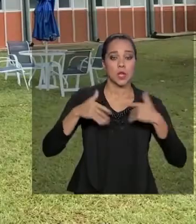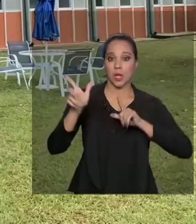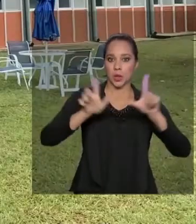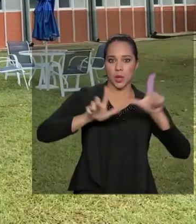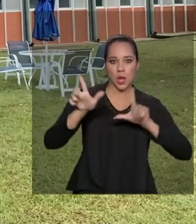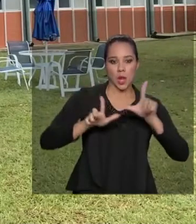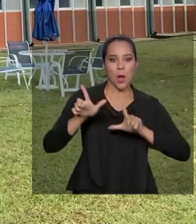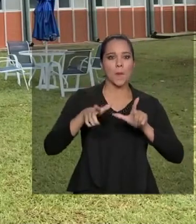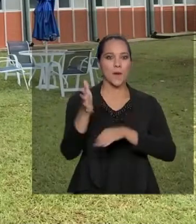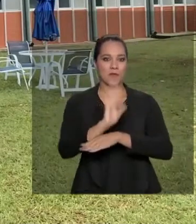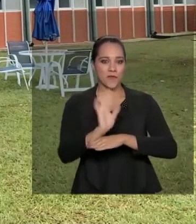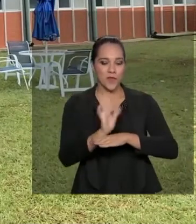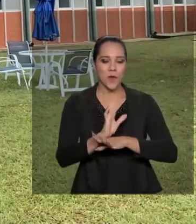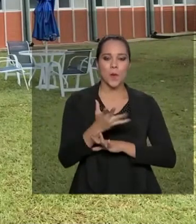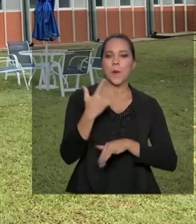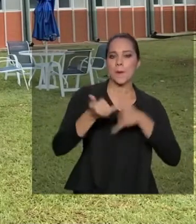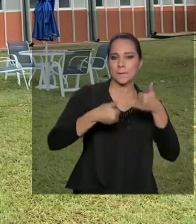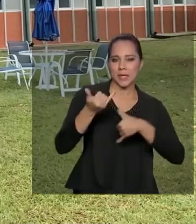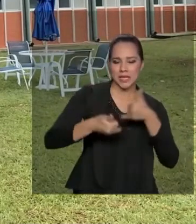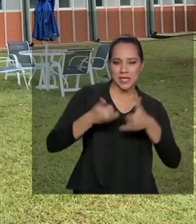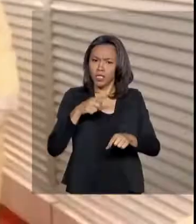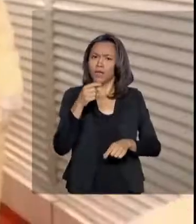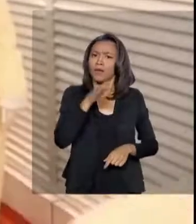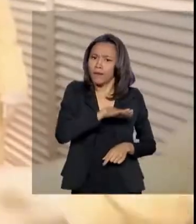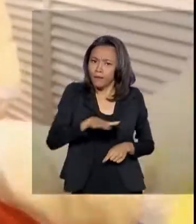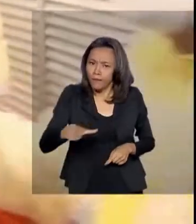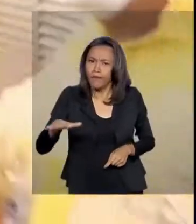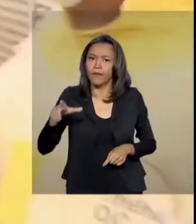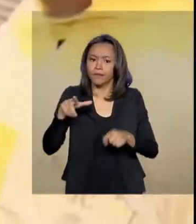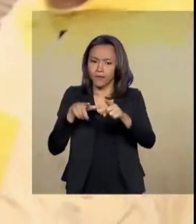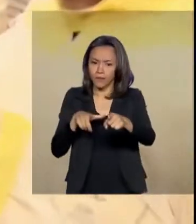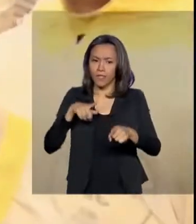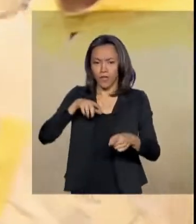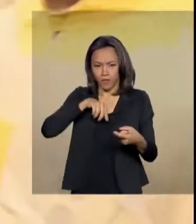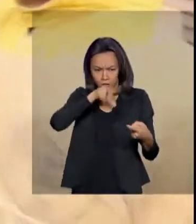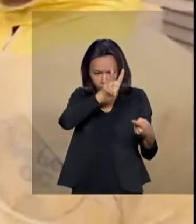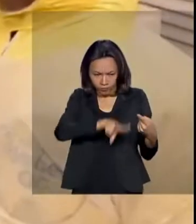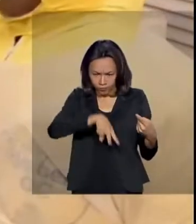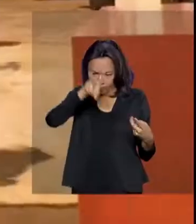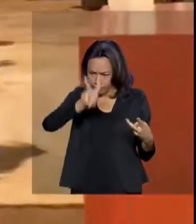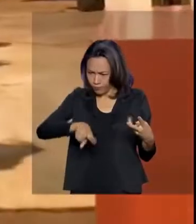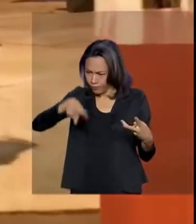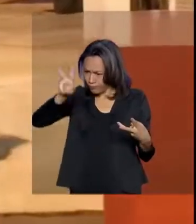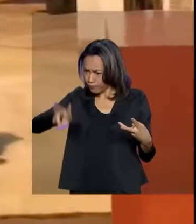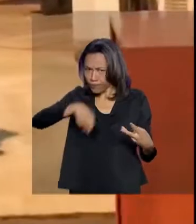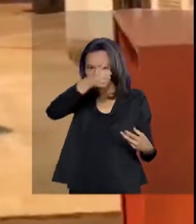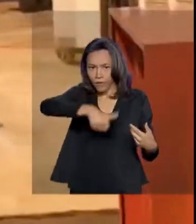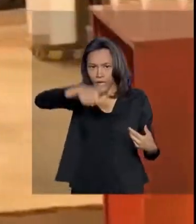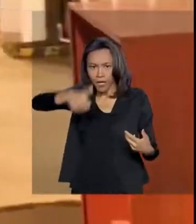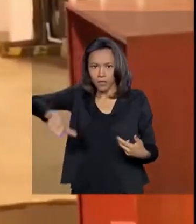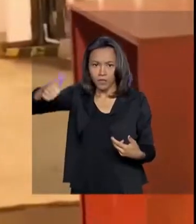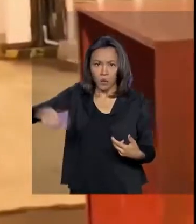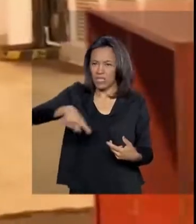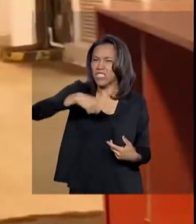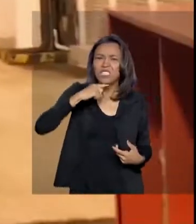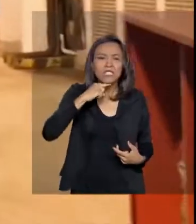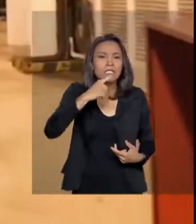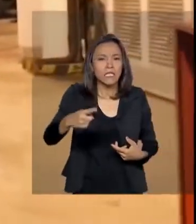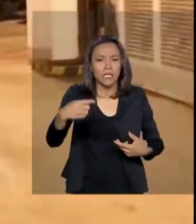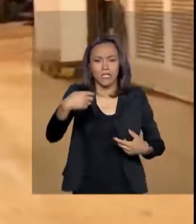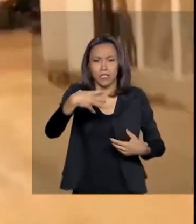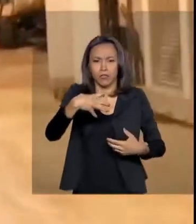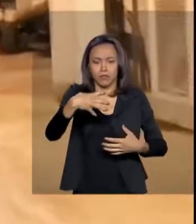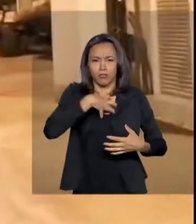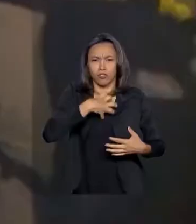monitoradas em isolamento por 18 dias conforme as medidas de prevenção de risco estabelecidas de acordo com o boletim